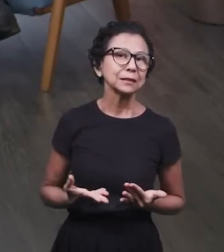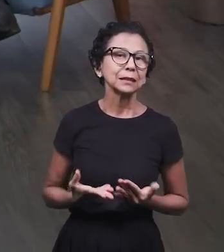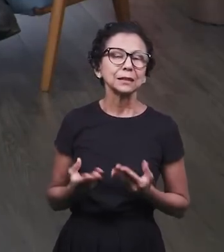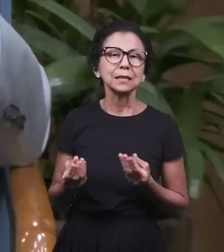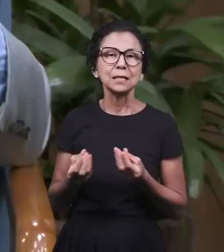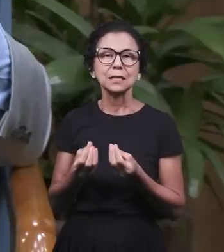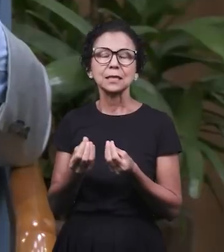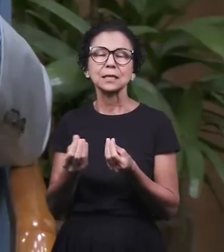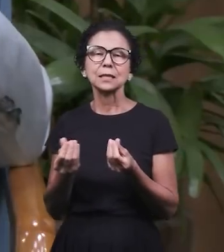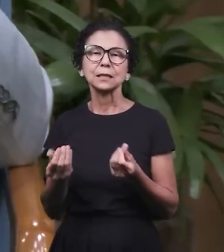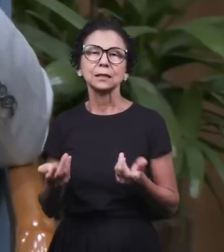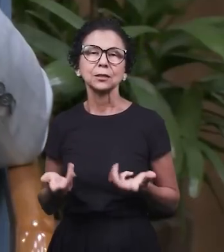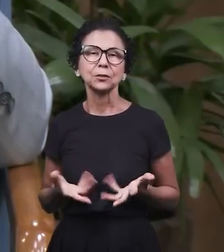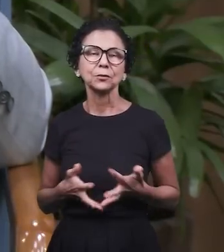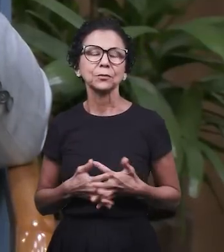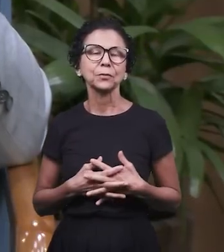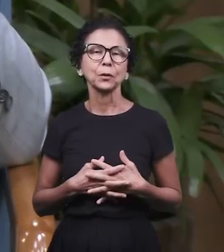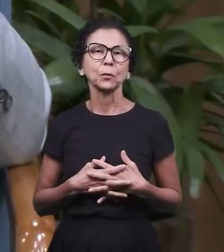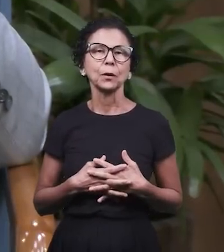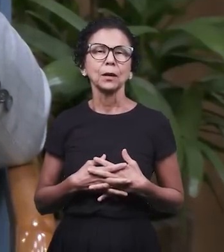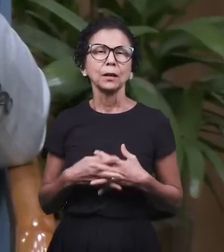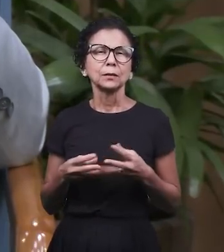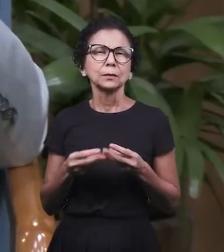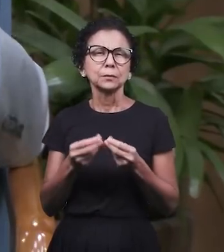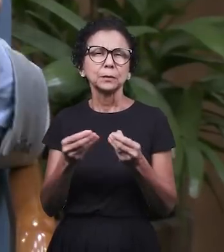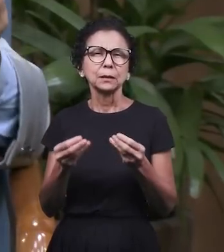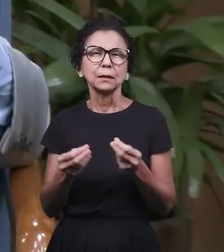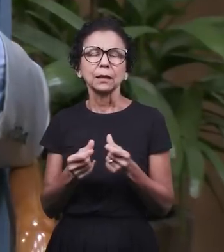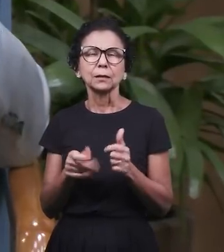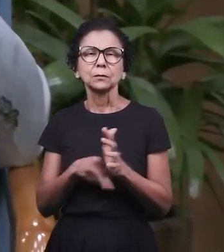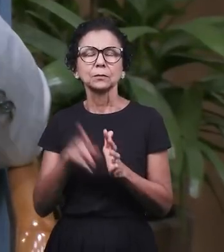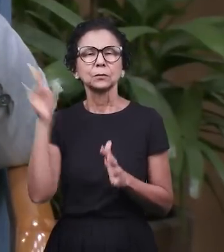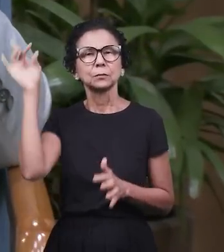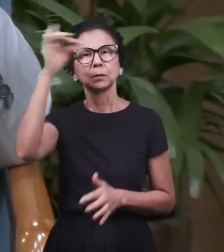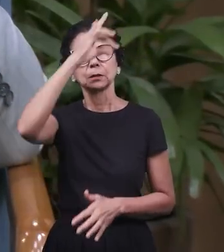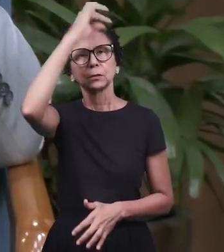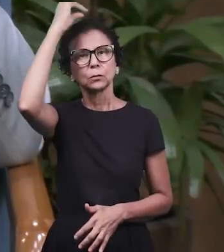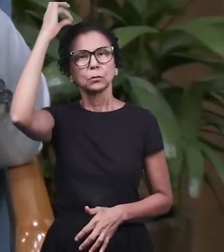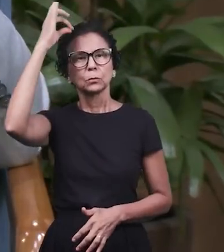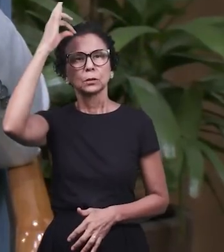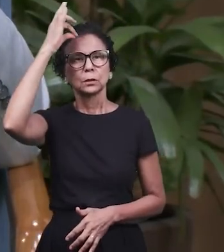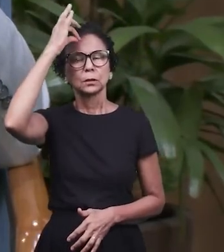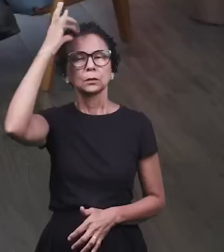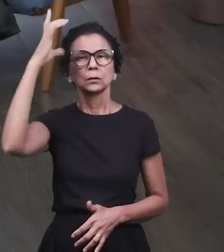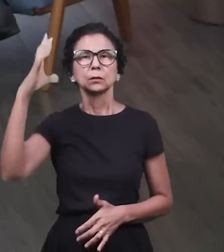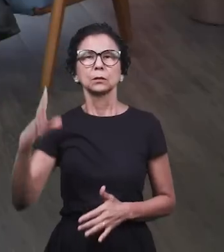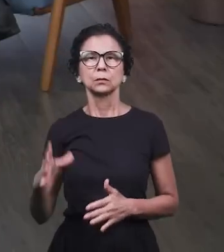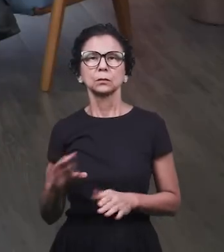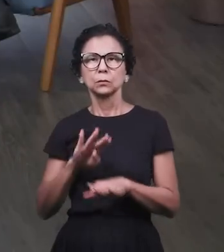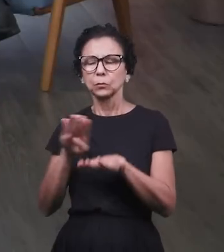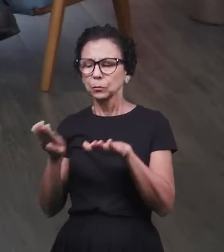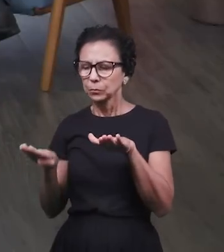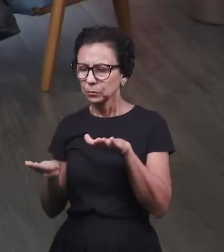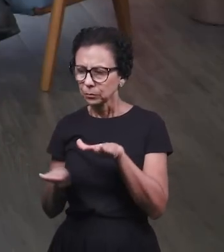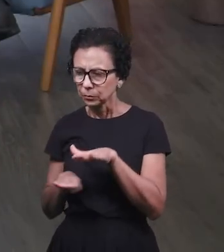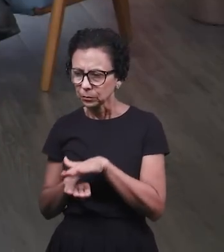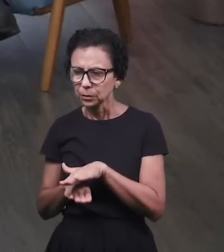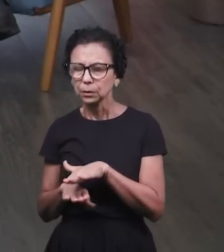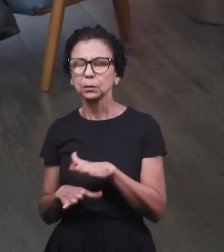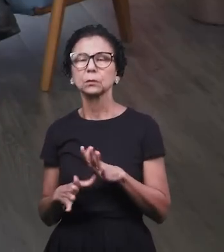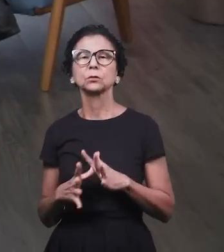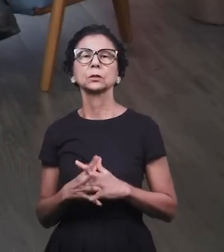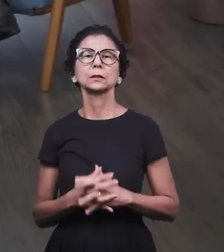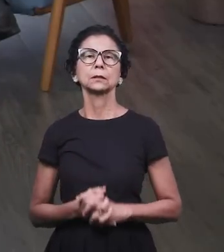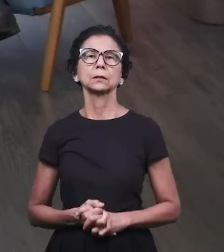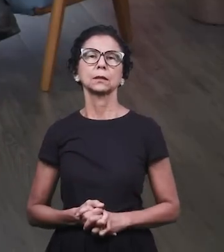A delicadeza, a sensibilidade do Espírito Santo, Humildade. a humildade,